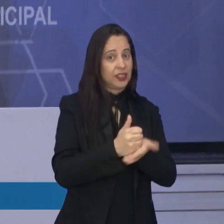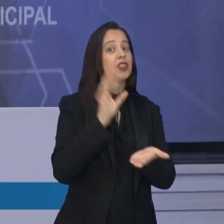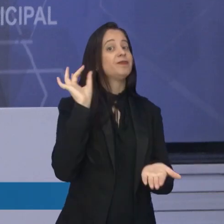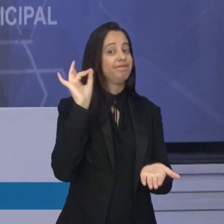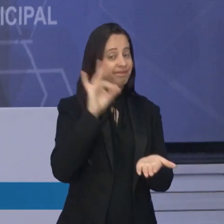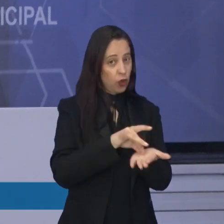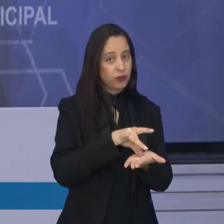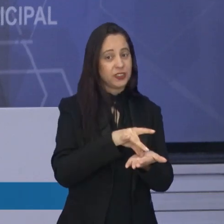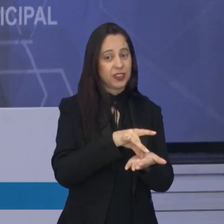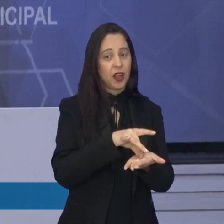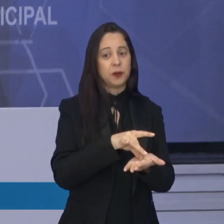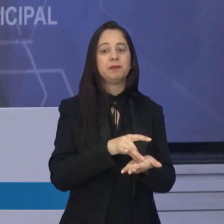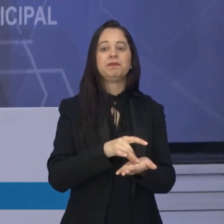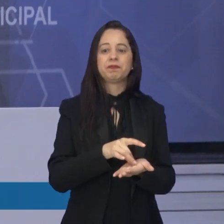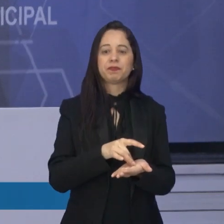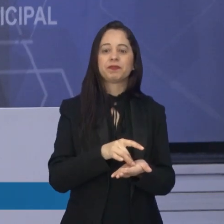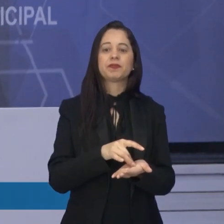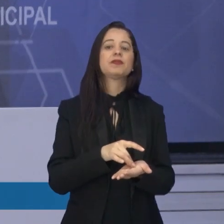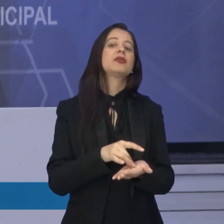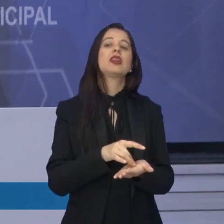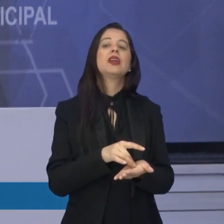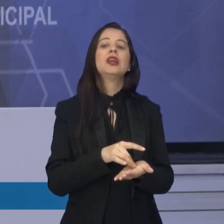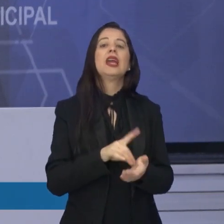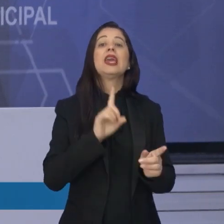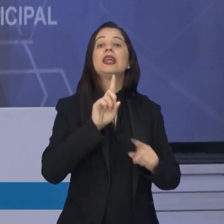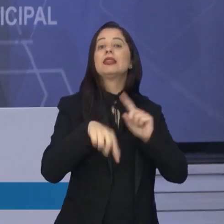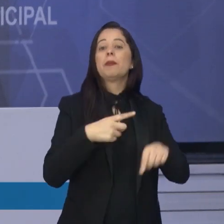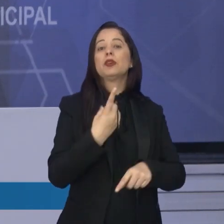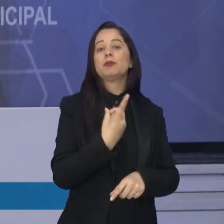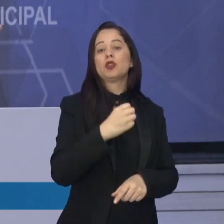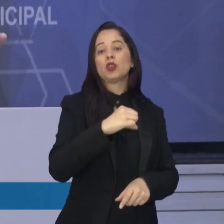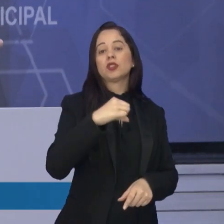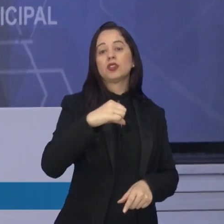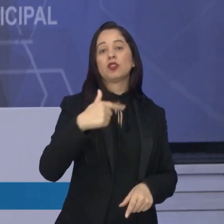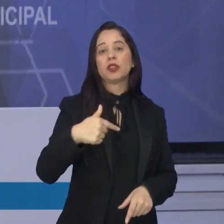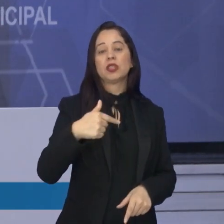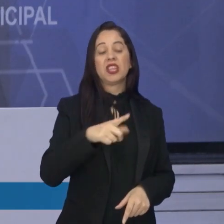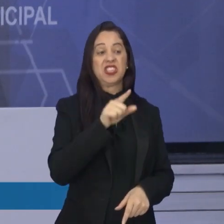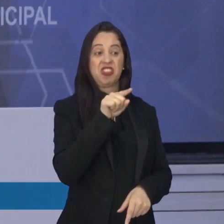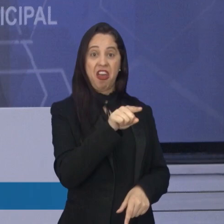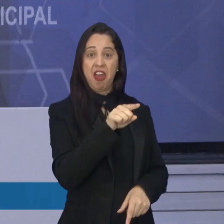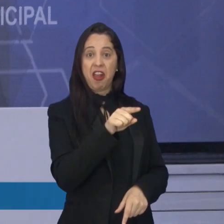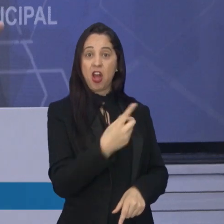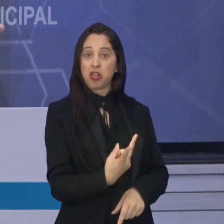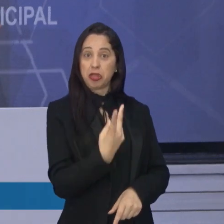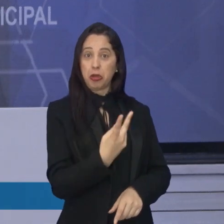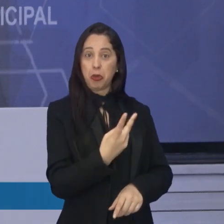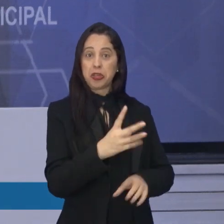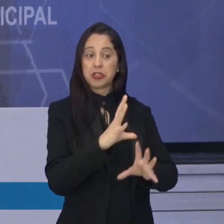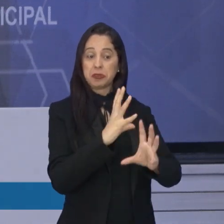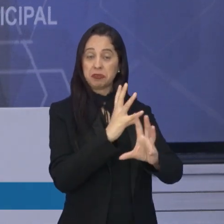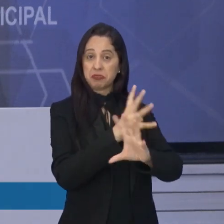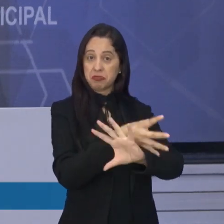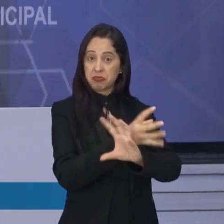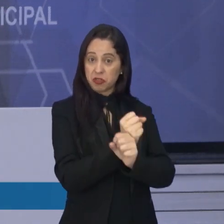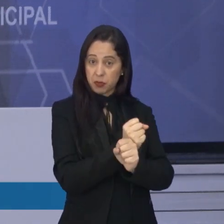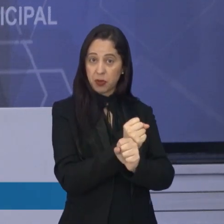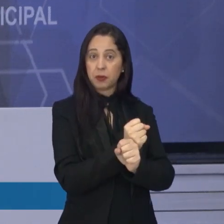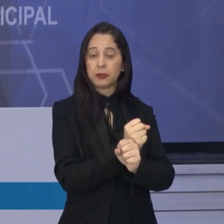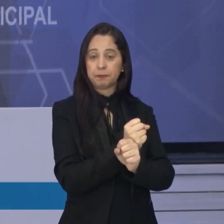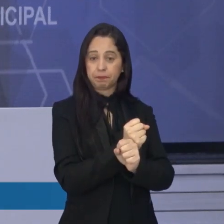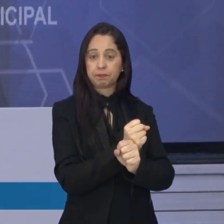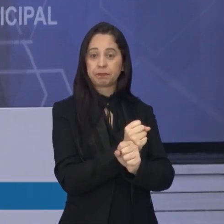nos acompanha. E nesse mesmo ano de 97, ela ganhou 2 diplomas, aliás, 3. Ela